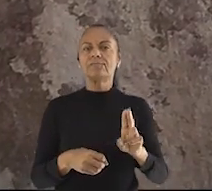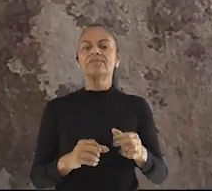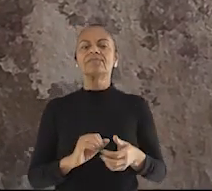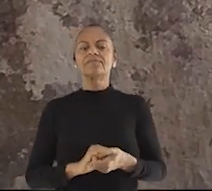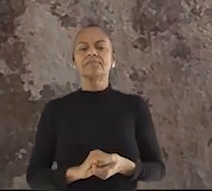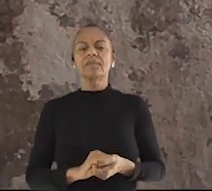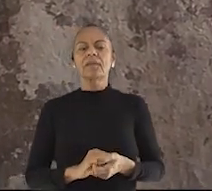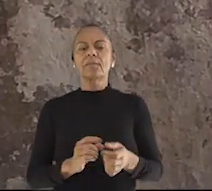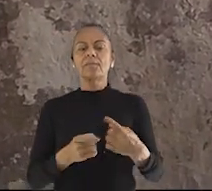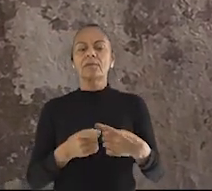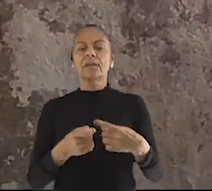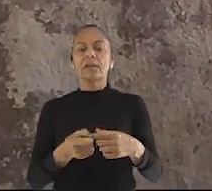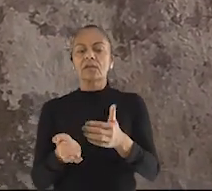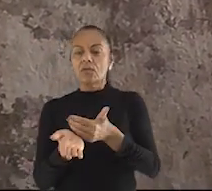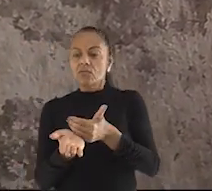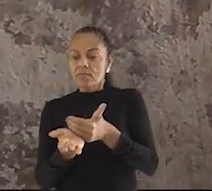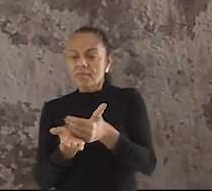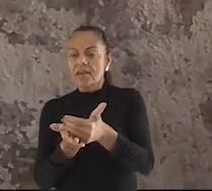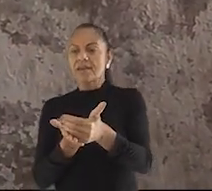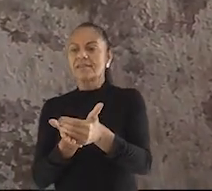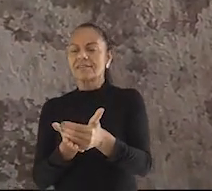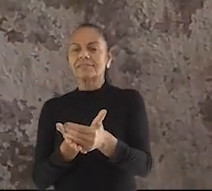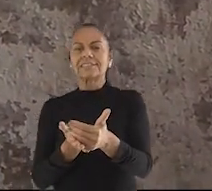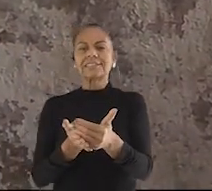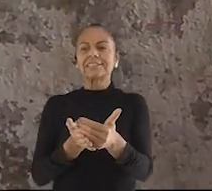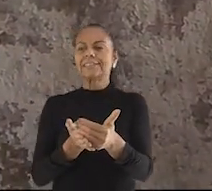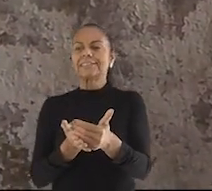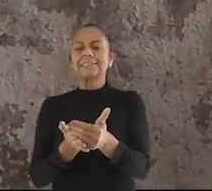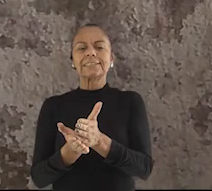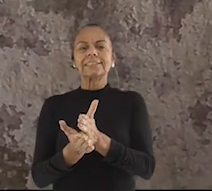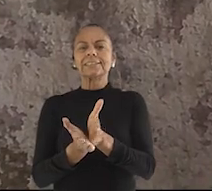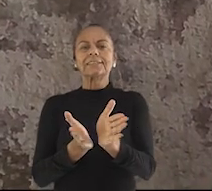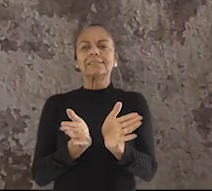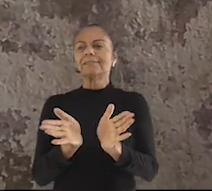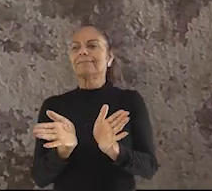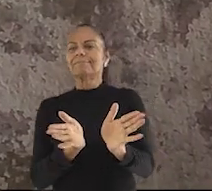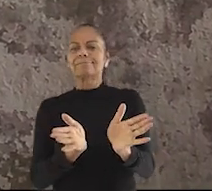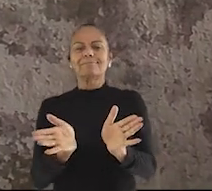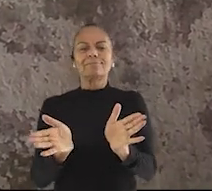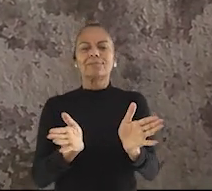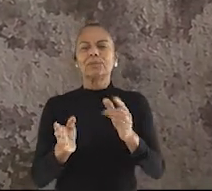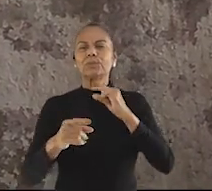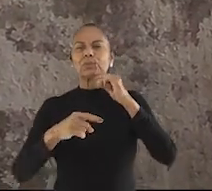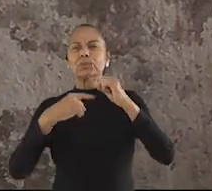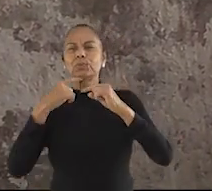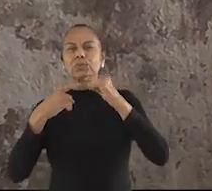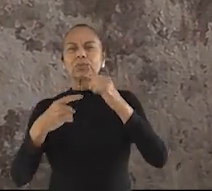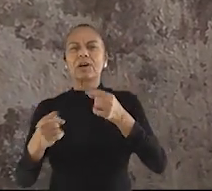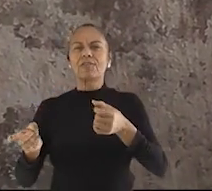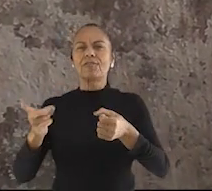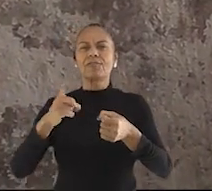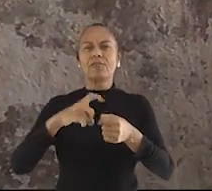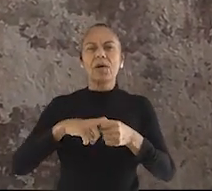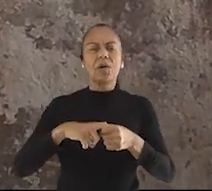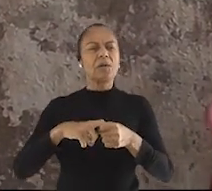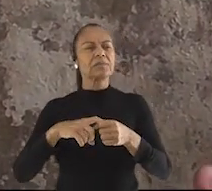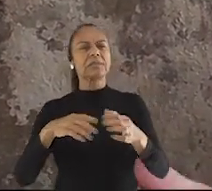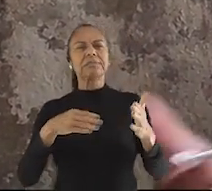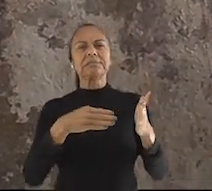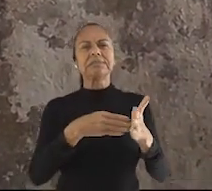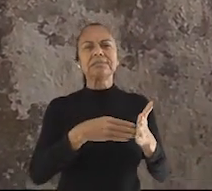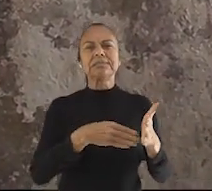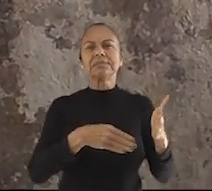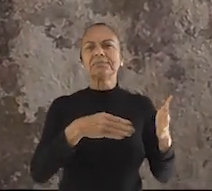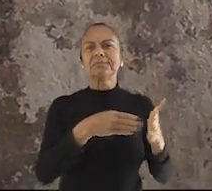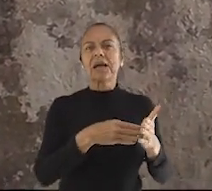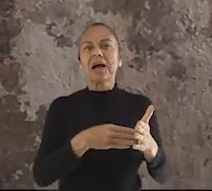vezes. E o que acontece? No começo, você se perde um pouco. Você fica embaralhado, você entra numa rua, você tem que voltar porque